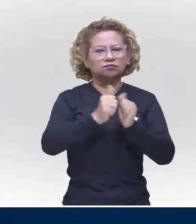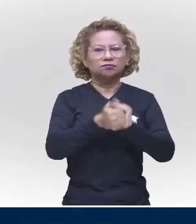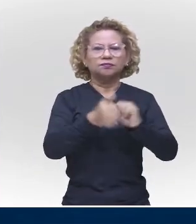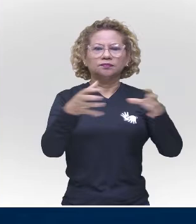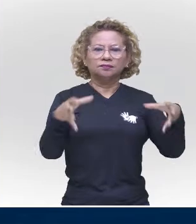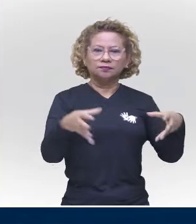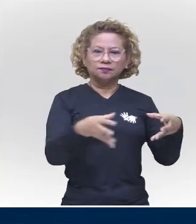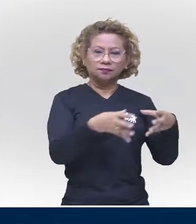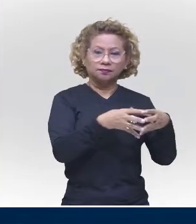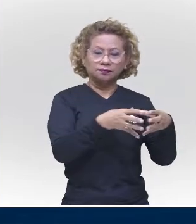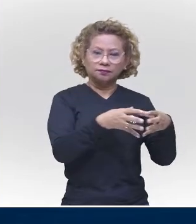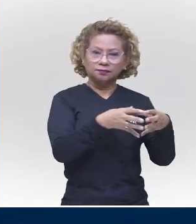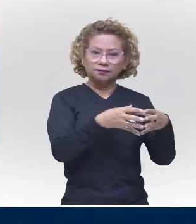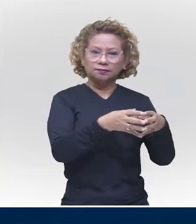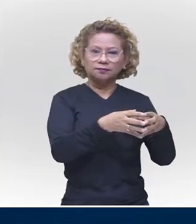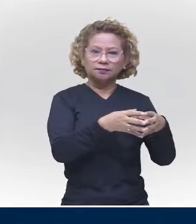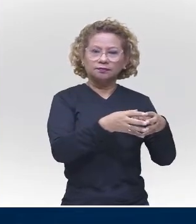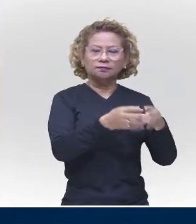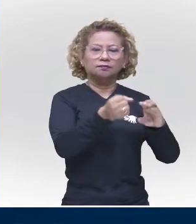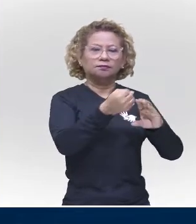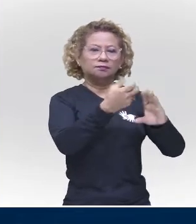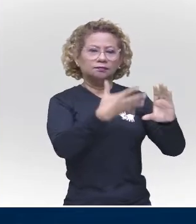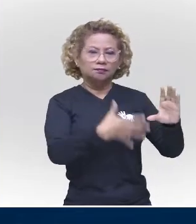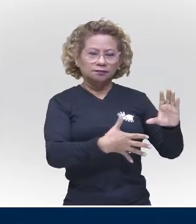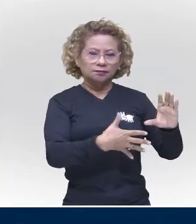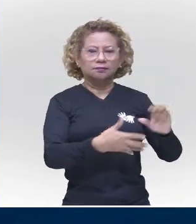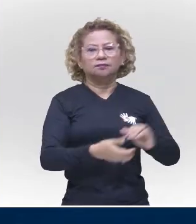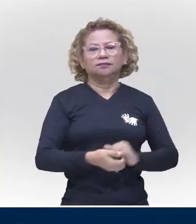São esportes desenvolvidos em